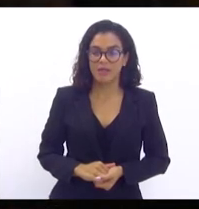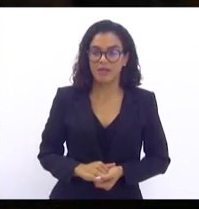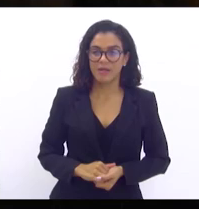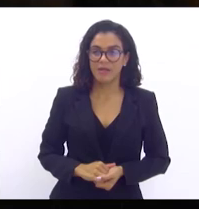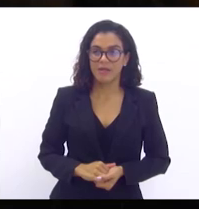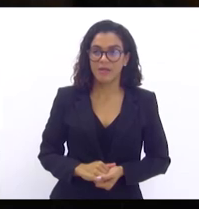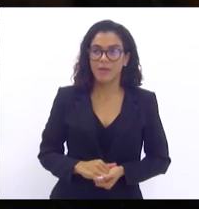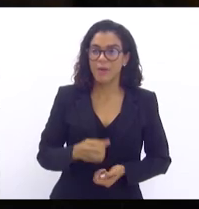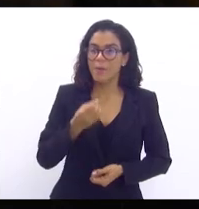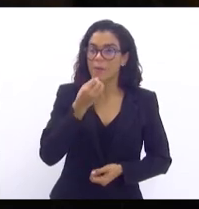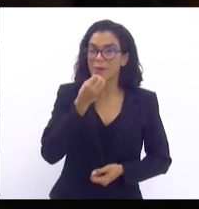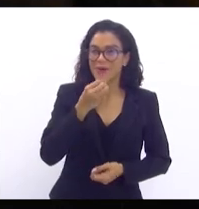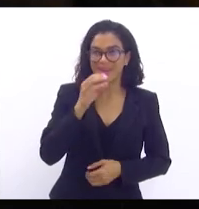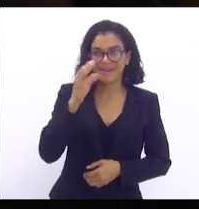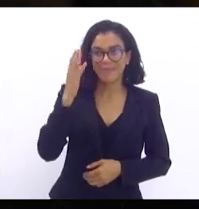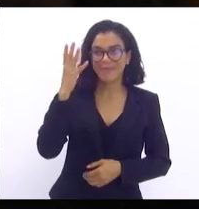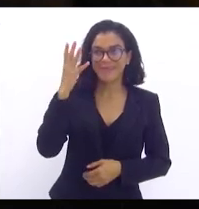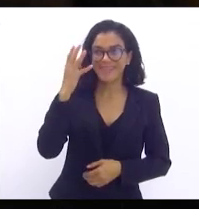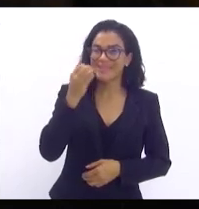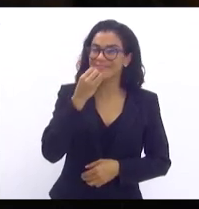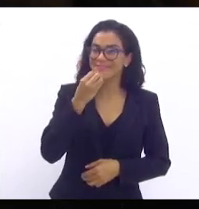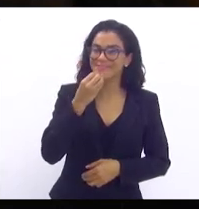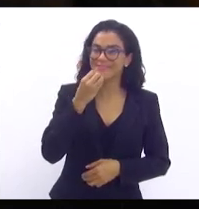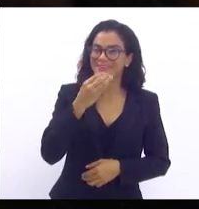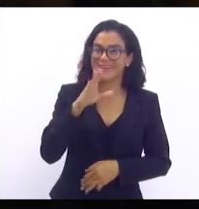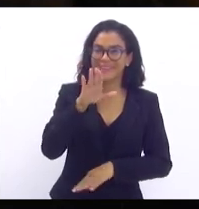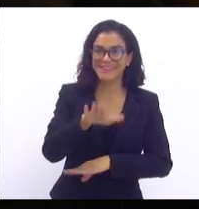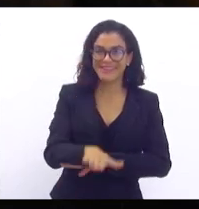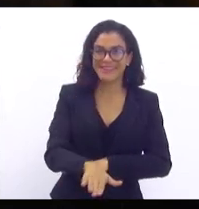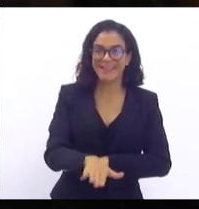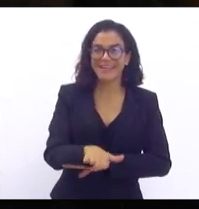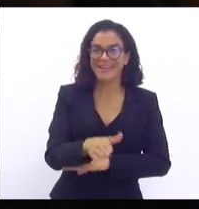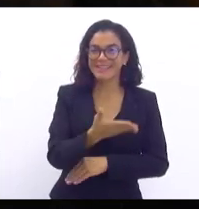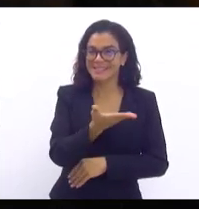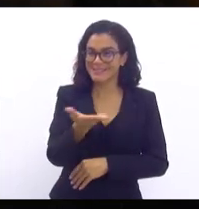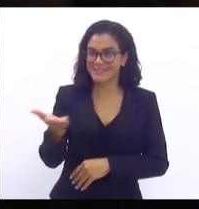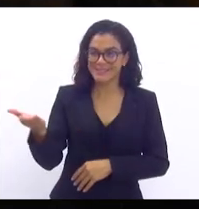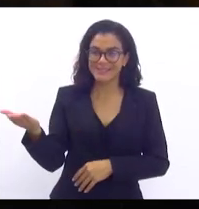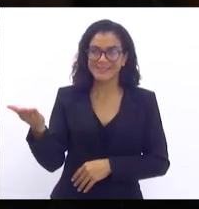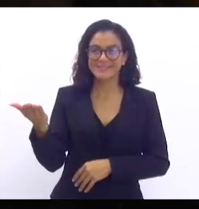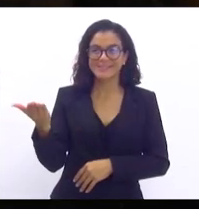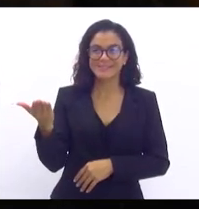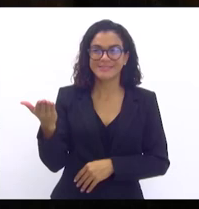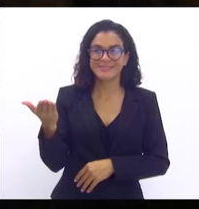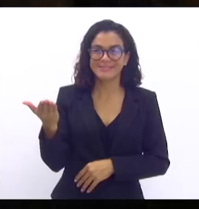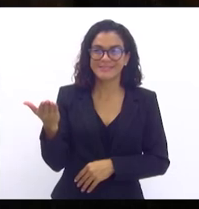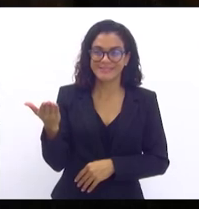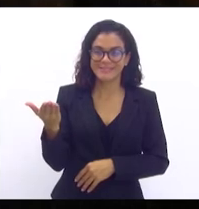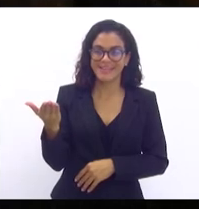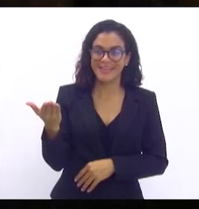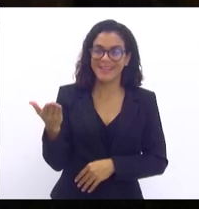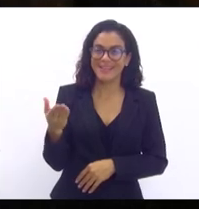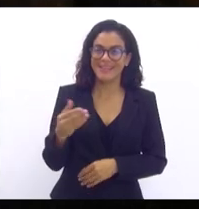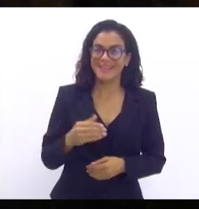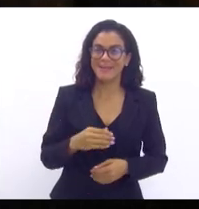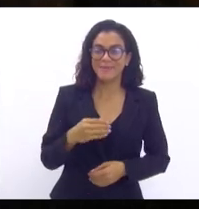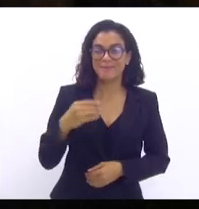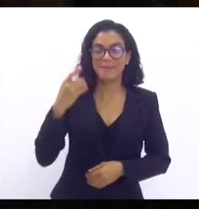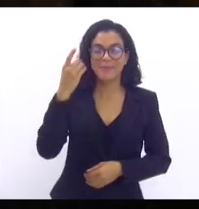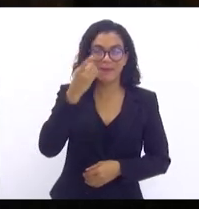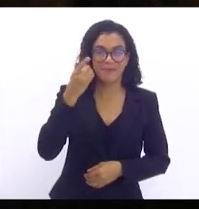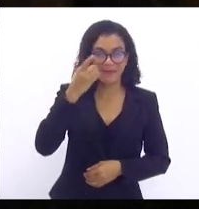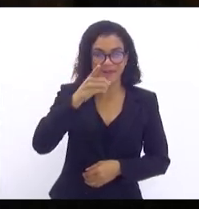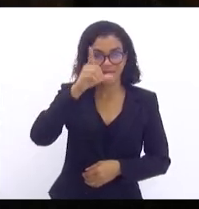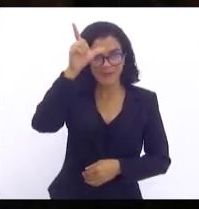Boa tarde a todos, todas, ao nosso excelentíssimo decano, deputado Luiz Paulo, que preside esse